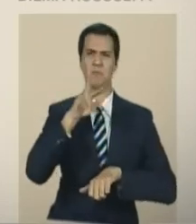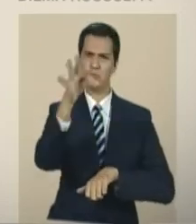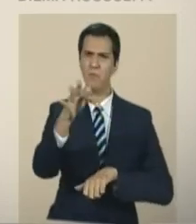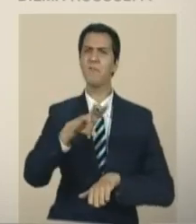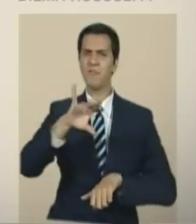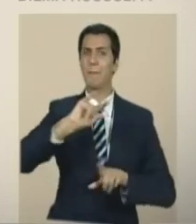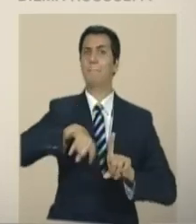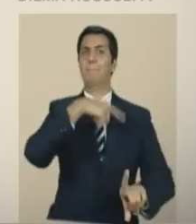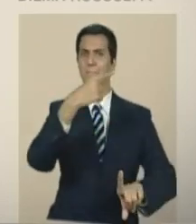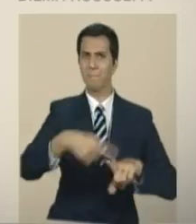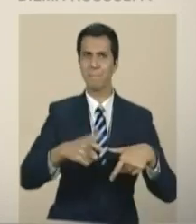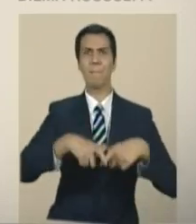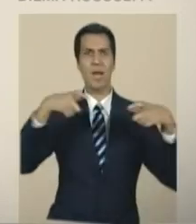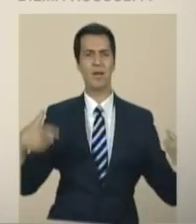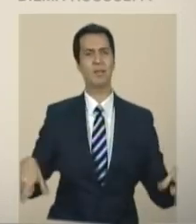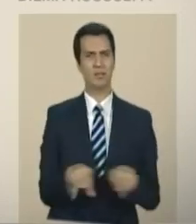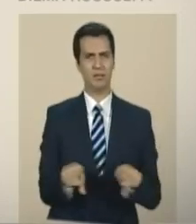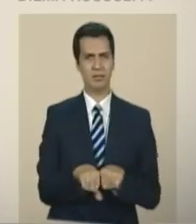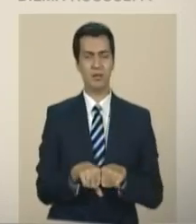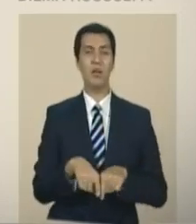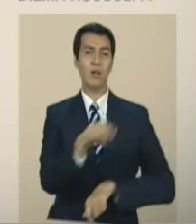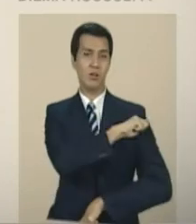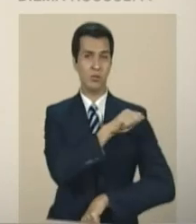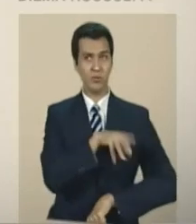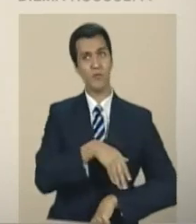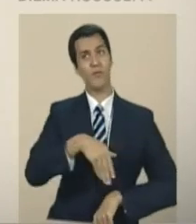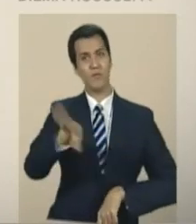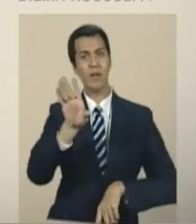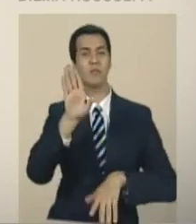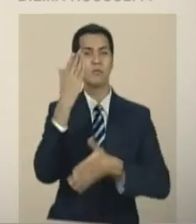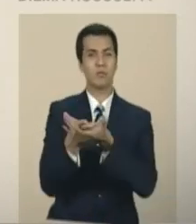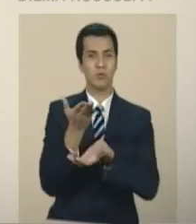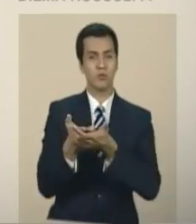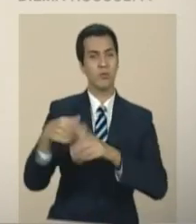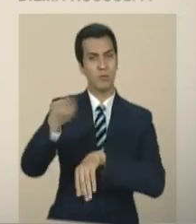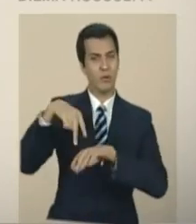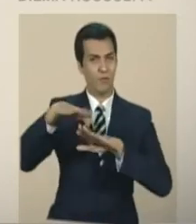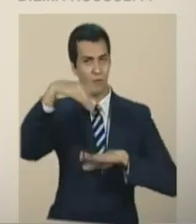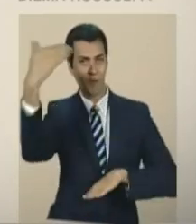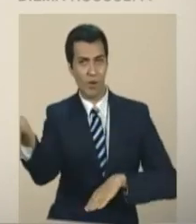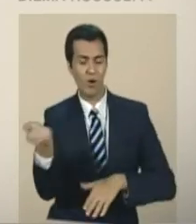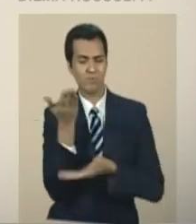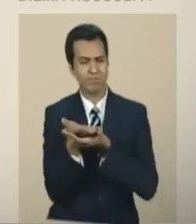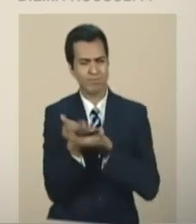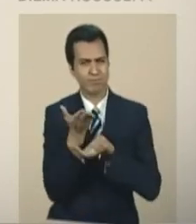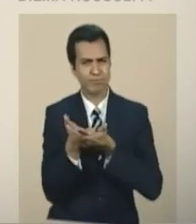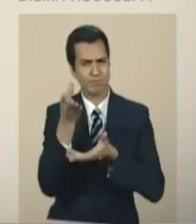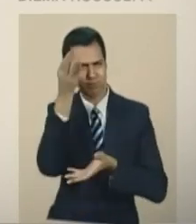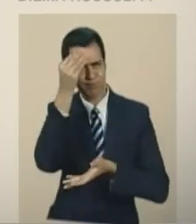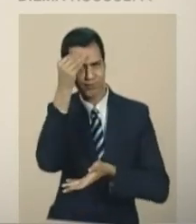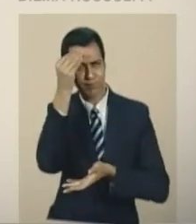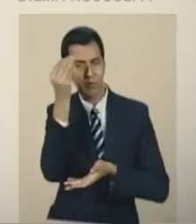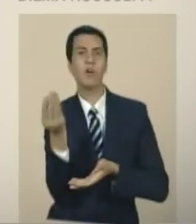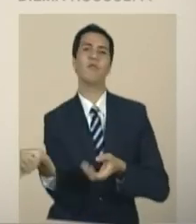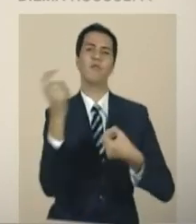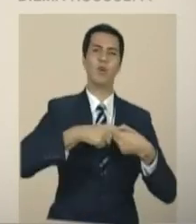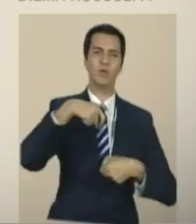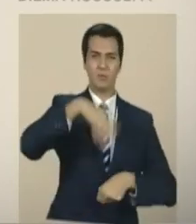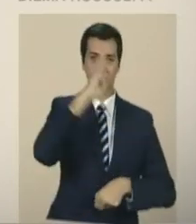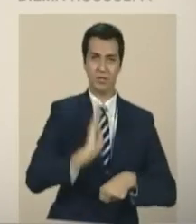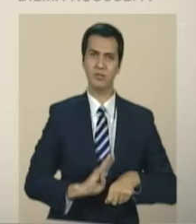e depois com os conhecimentos científicos serão cada vez mais capazes de ajudar o Brasil a ganhar